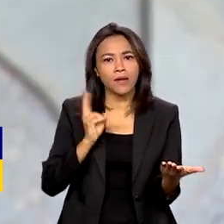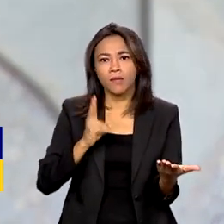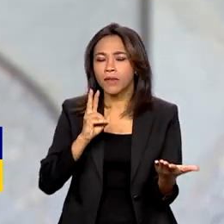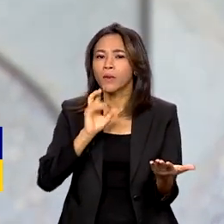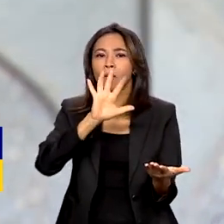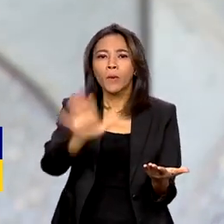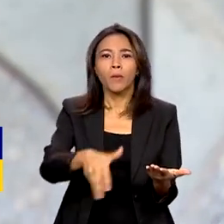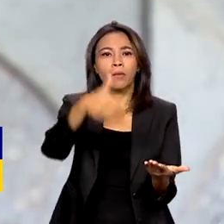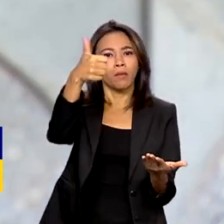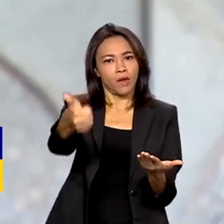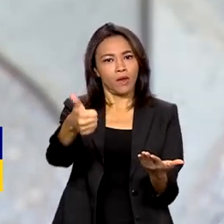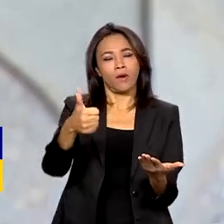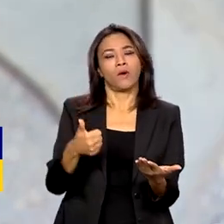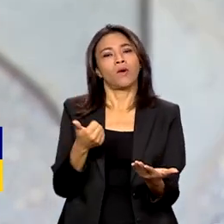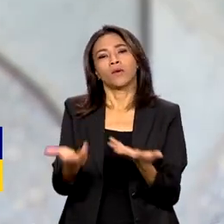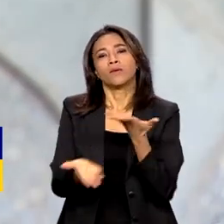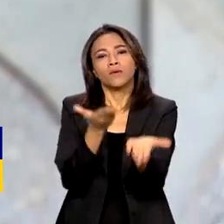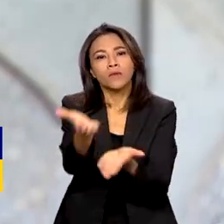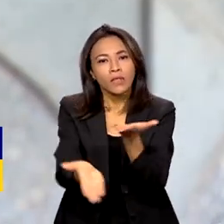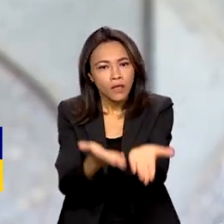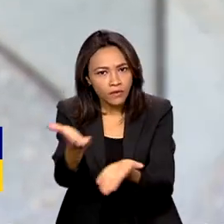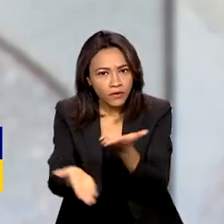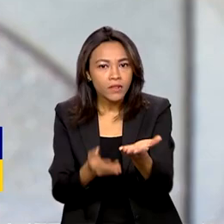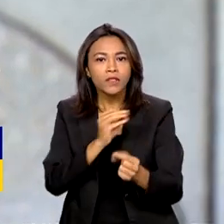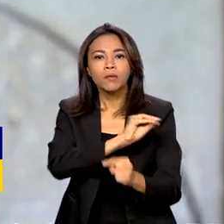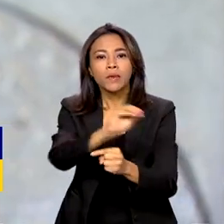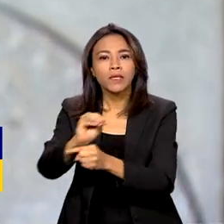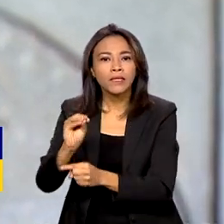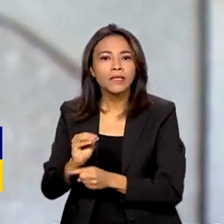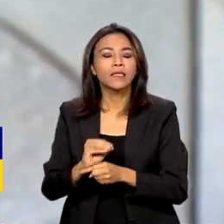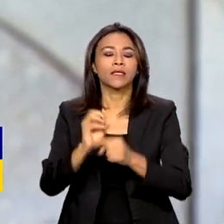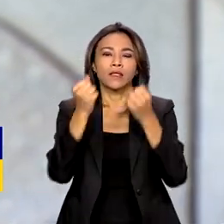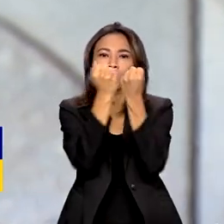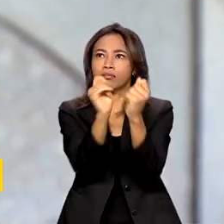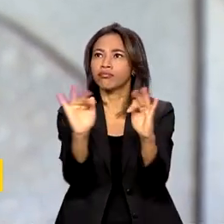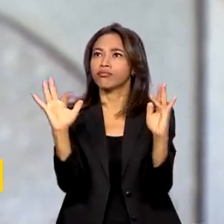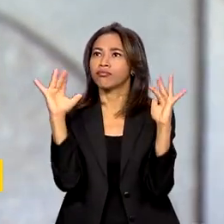benefício do serviço público e da proteção do meio ambiente, do desenvolvimento sustentável.